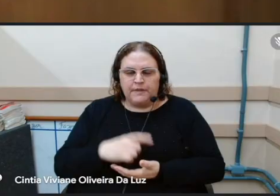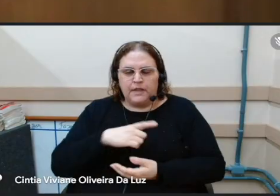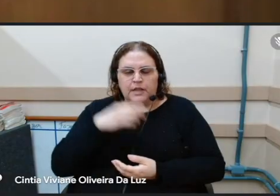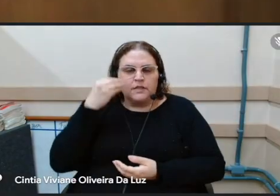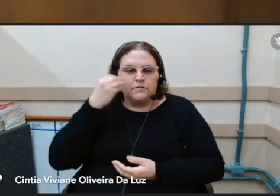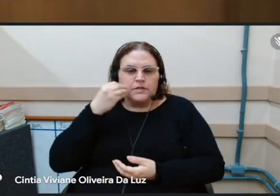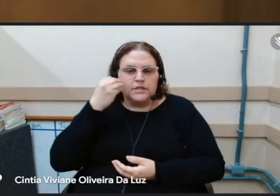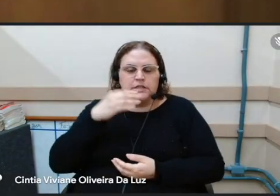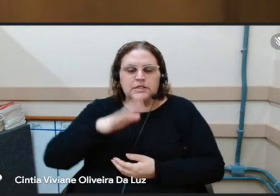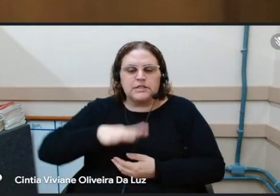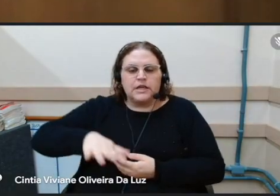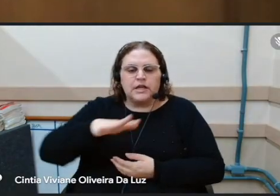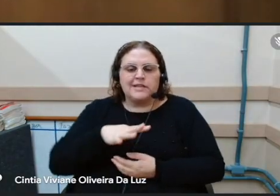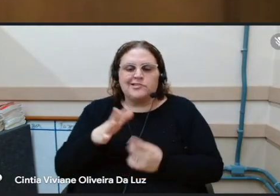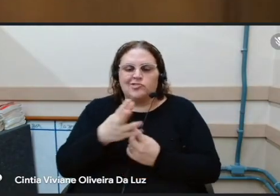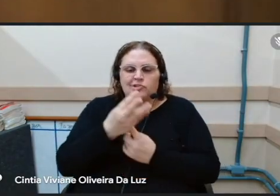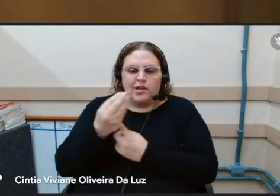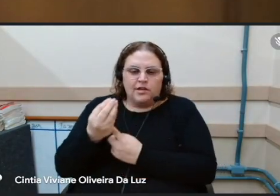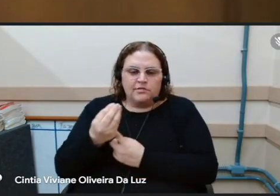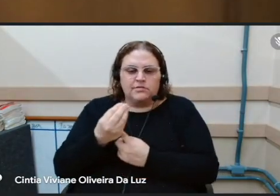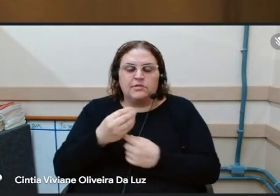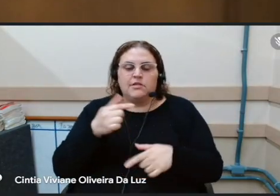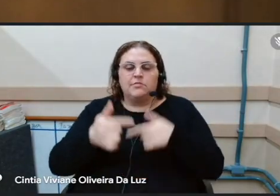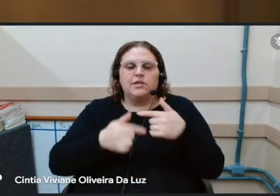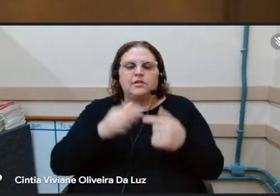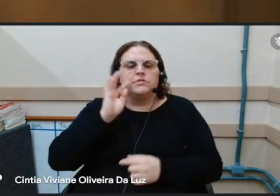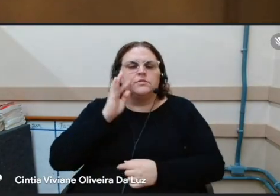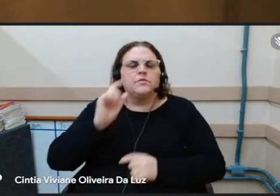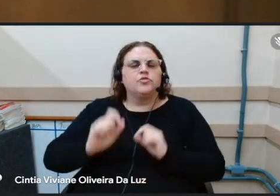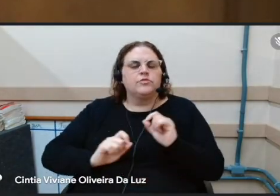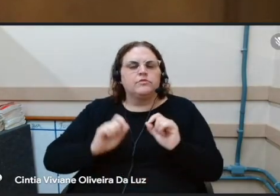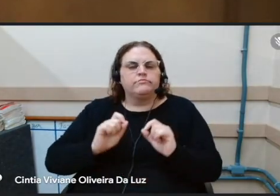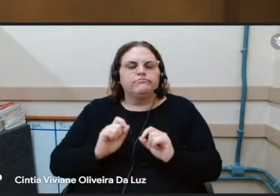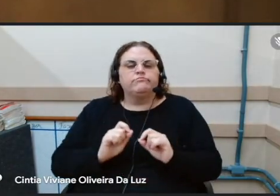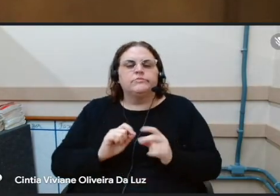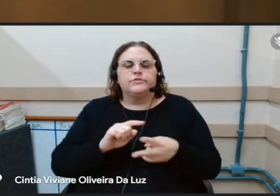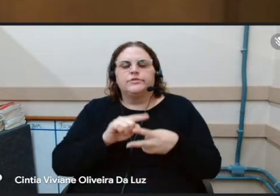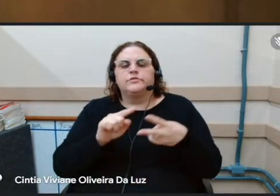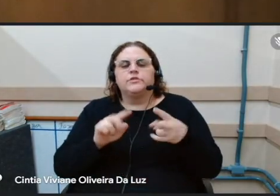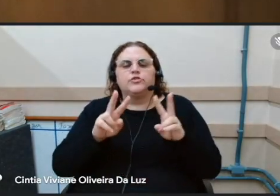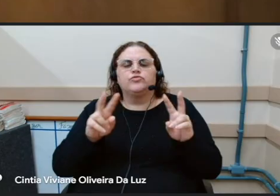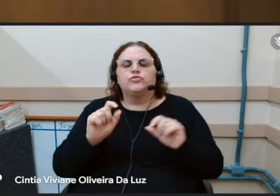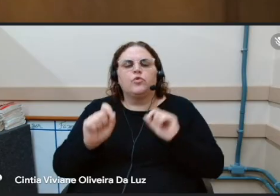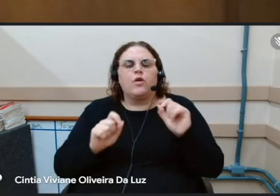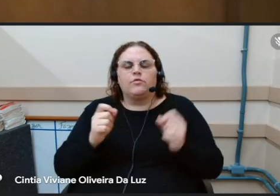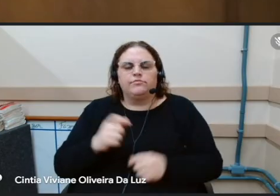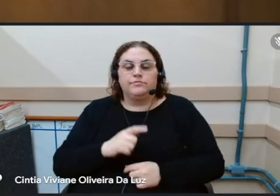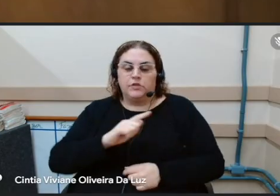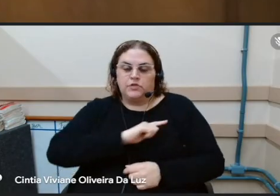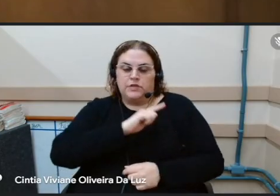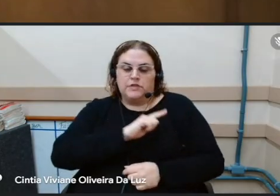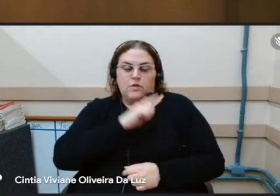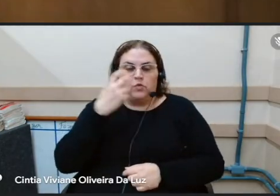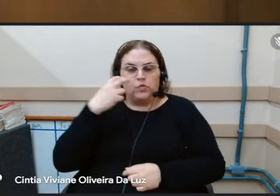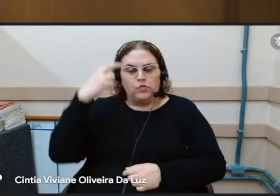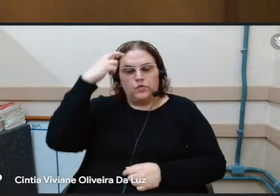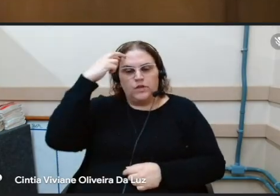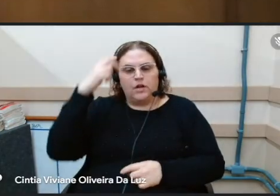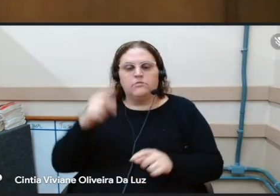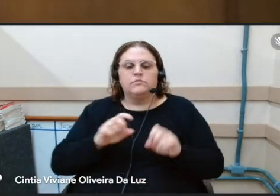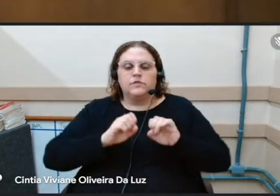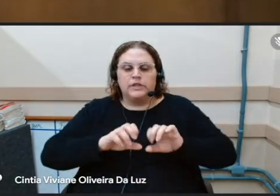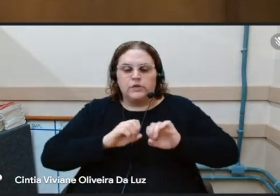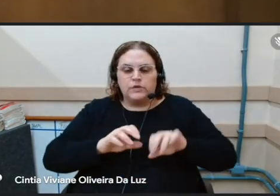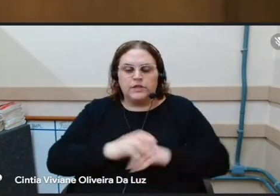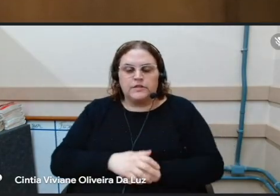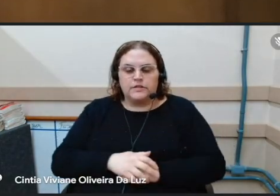nas áreas de artes atuando Principalmente nos seguintes temas gestão cultural educação